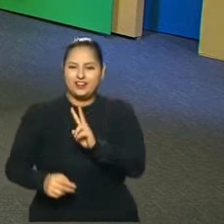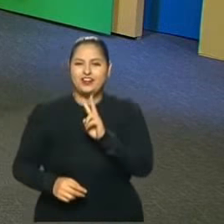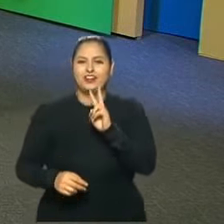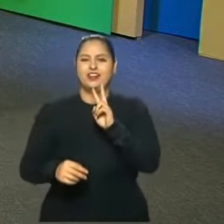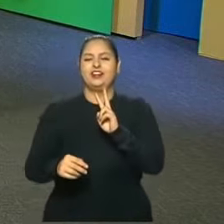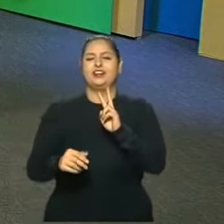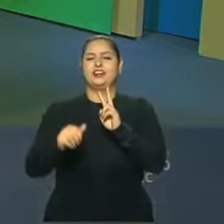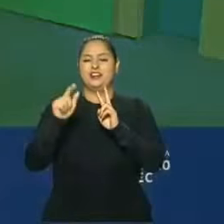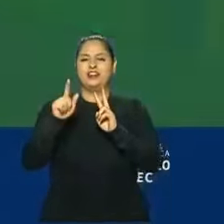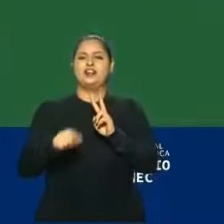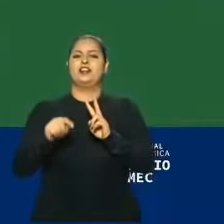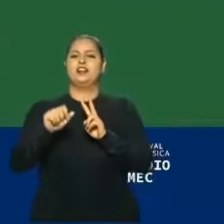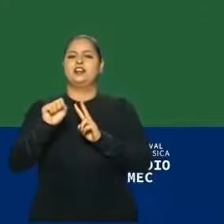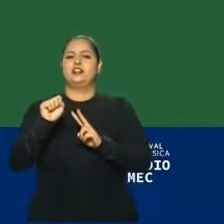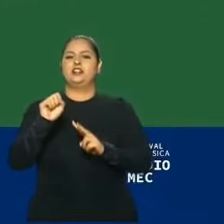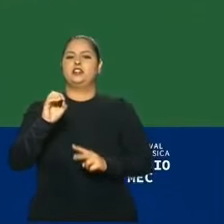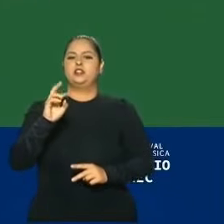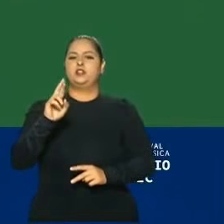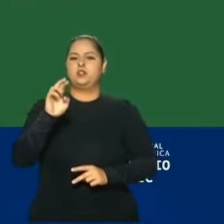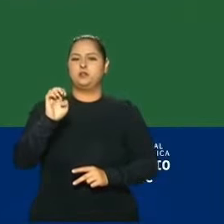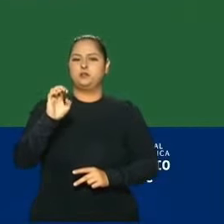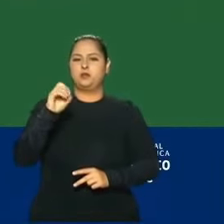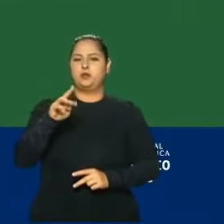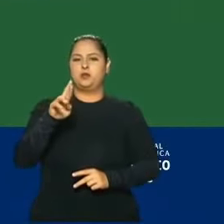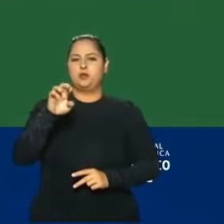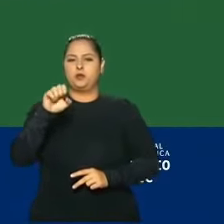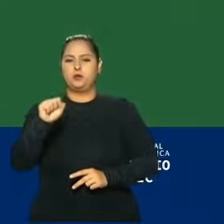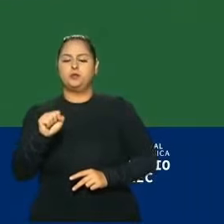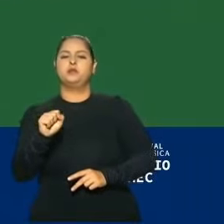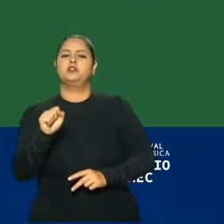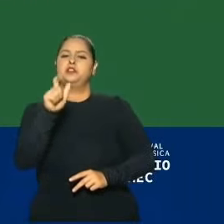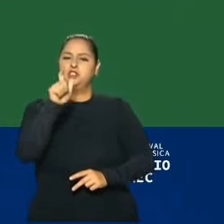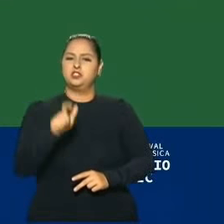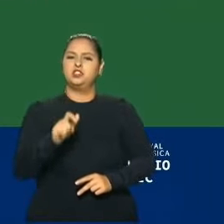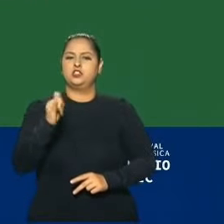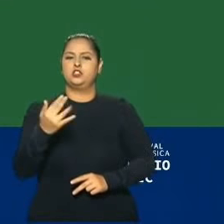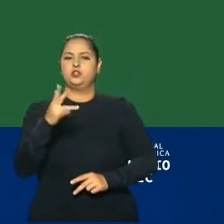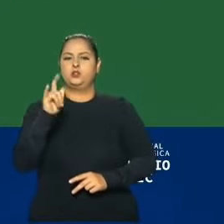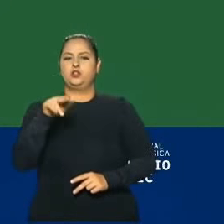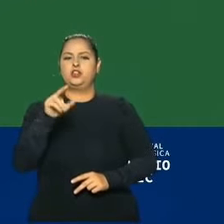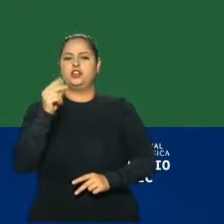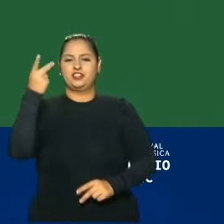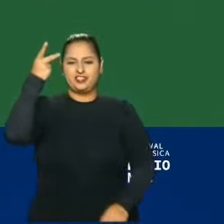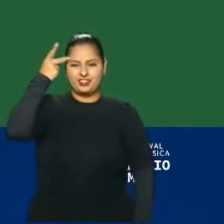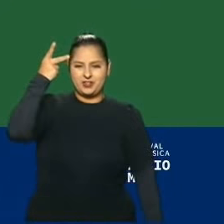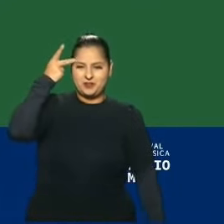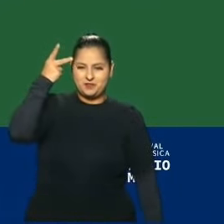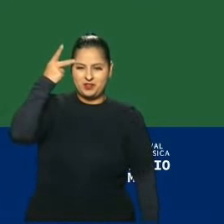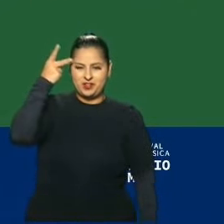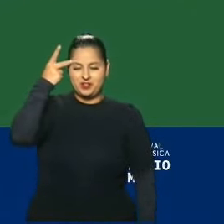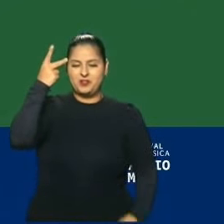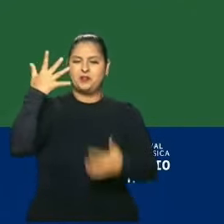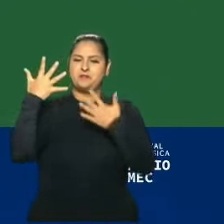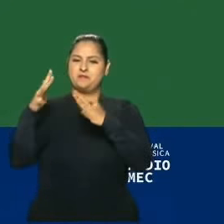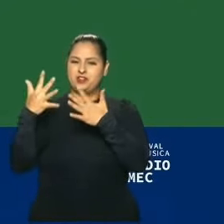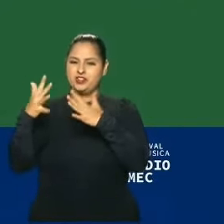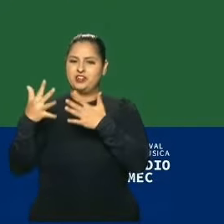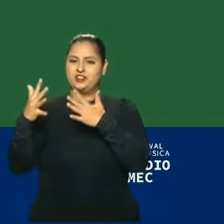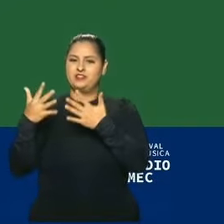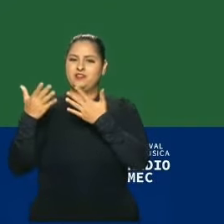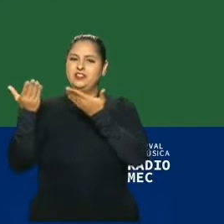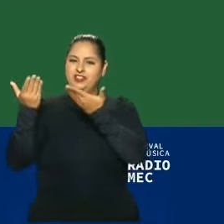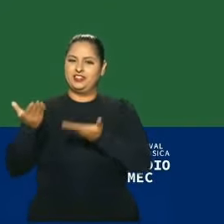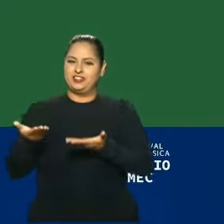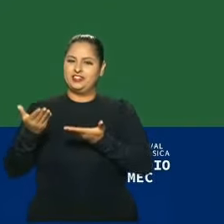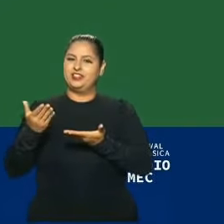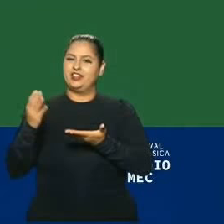Vulcano, Sobre os Ombros do Meu Pai, interpretação Juliano Correia Leite, de São Paulo. Parabéns, Juliano. Pertinho agora, São Paulo. Vai